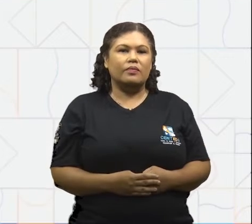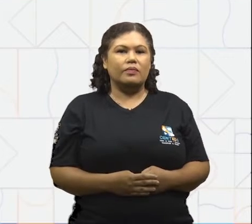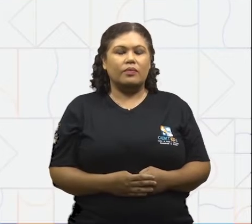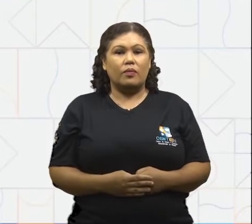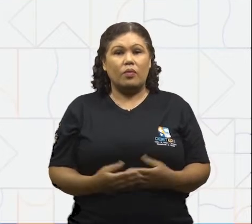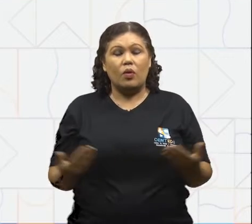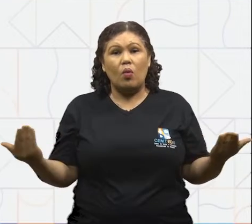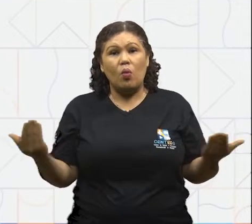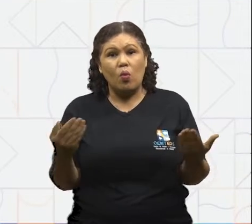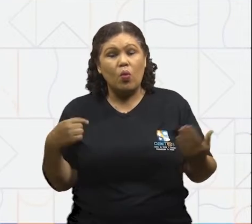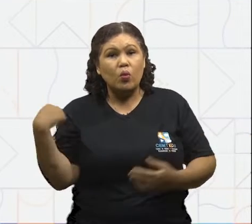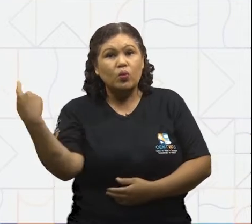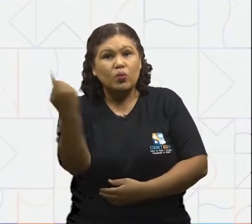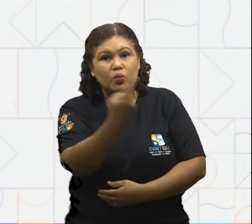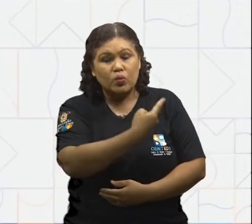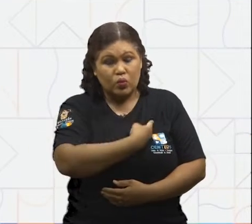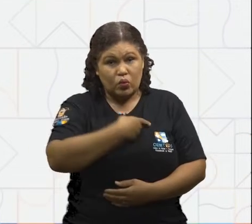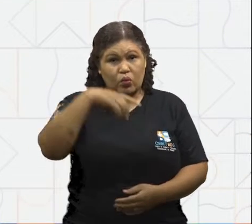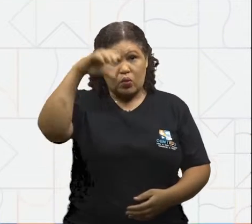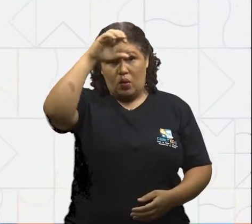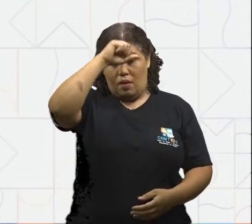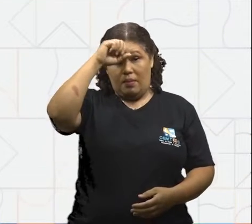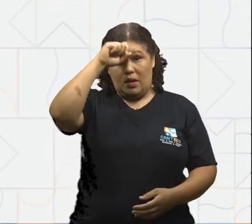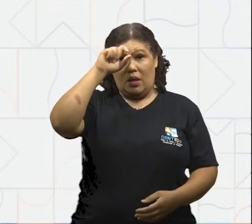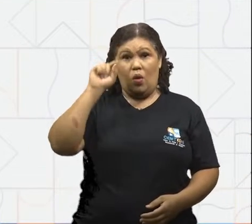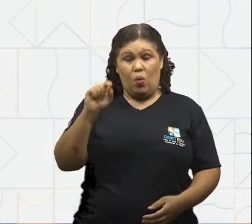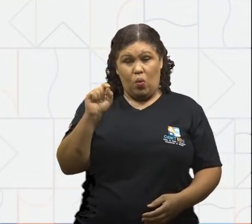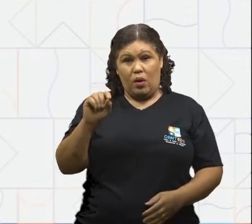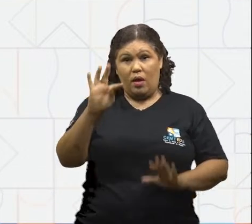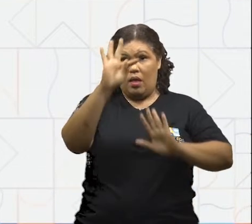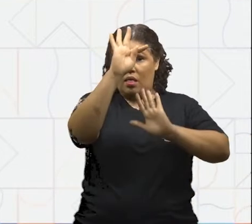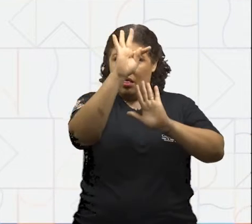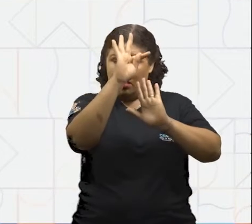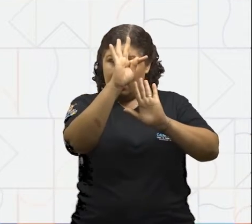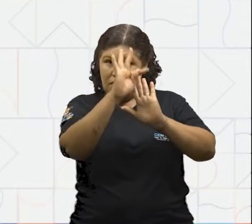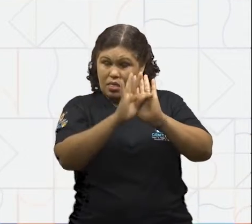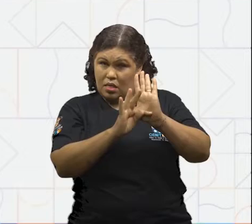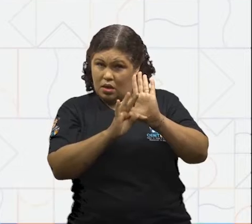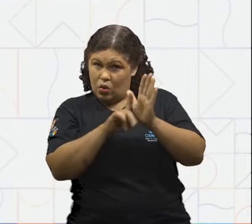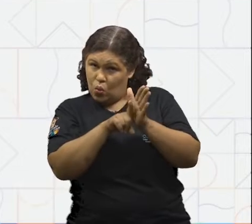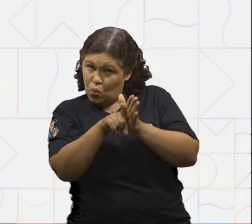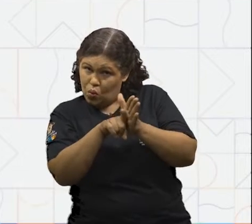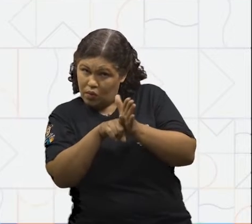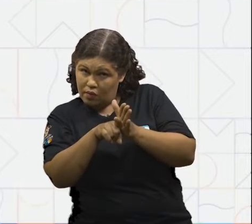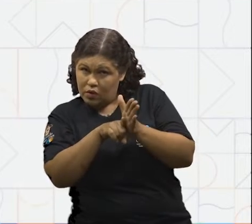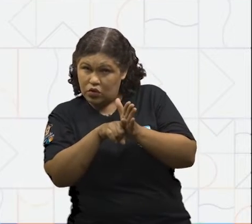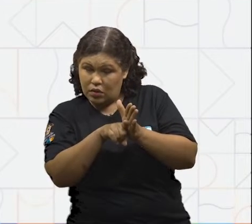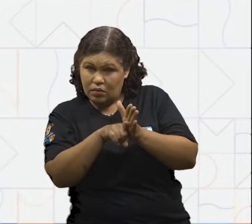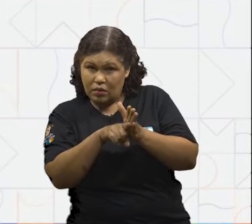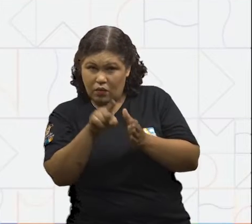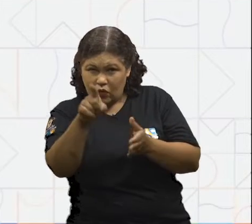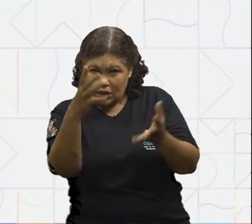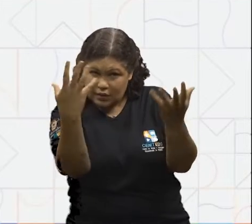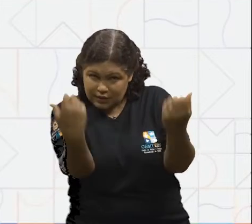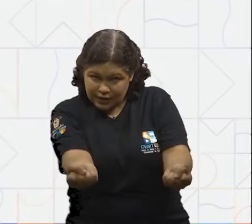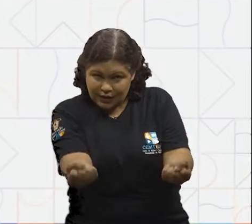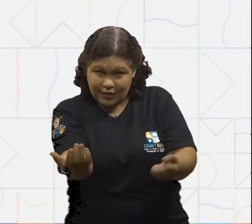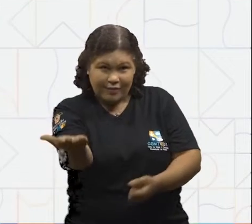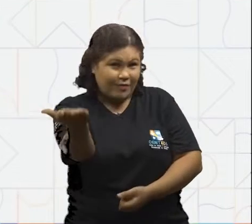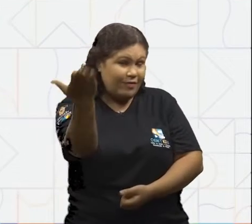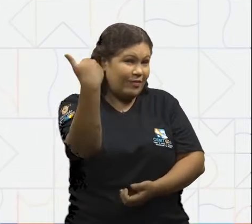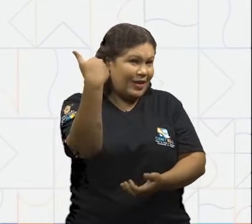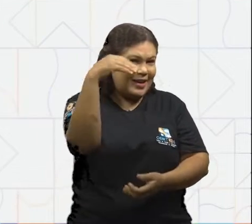CEMED Manaus. Hoje iremos explorar textos investigativos. Posso contar com você?